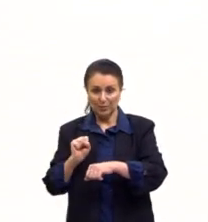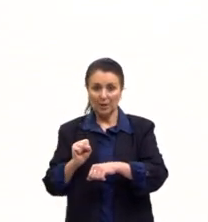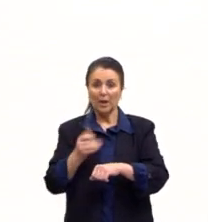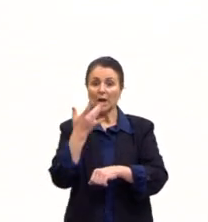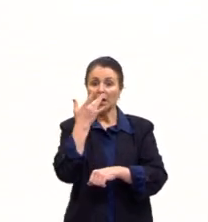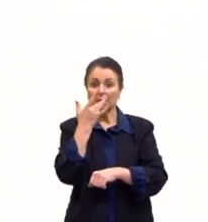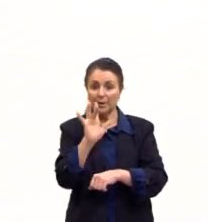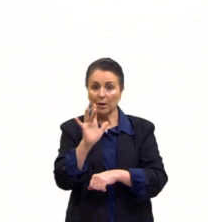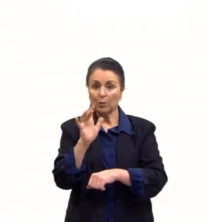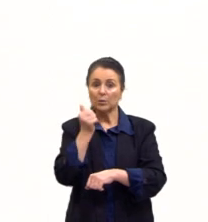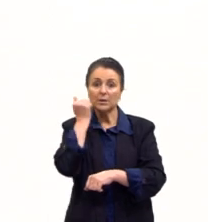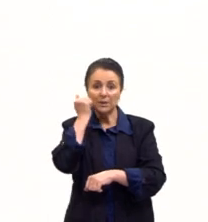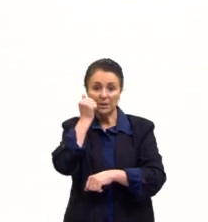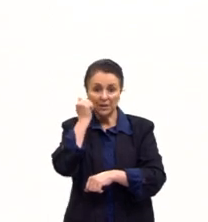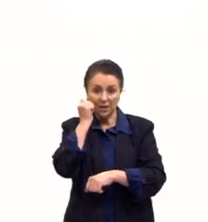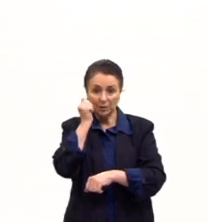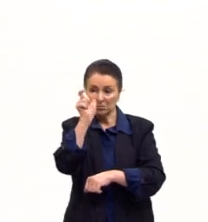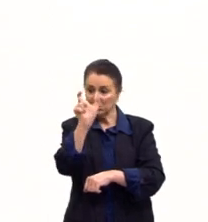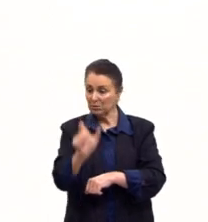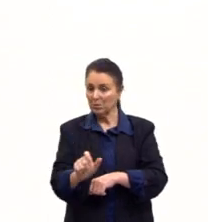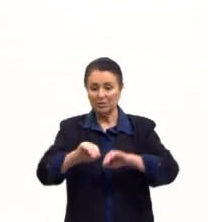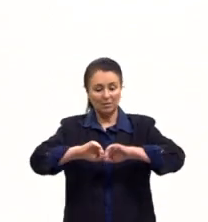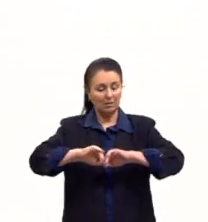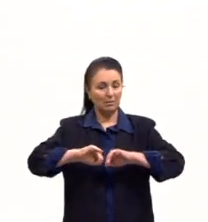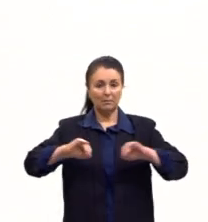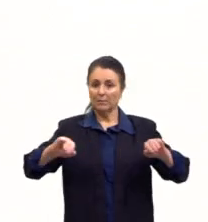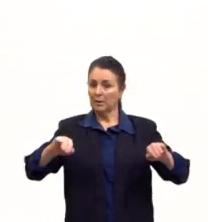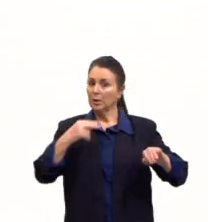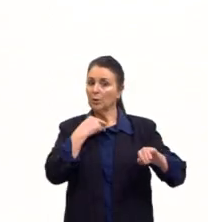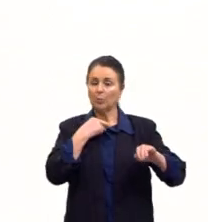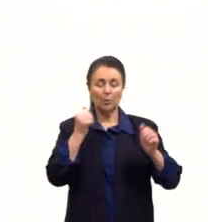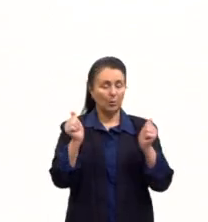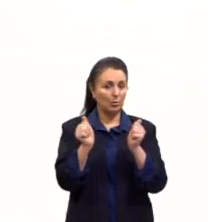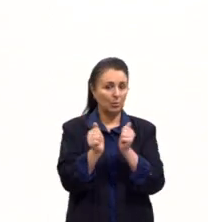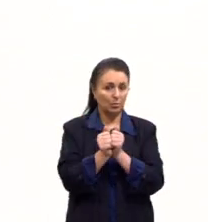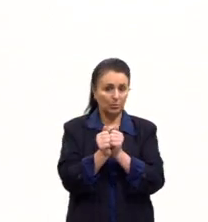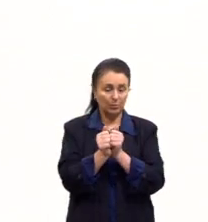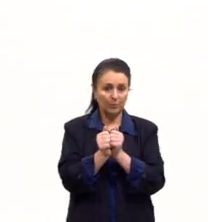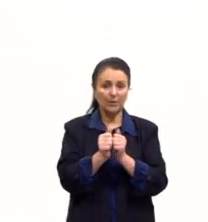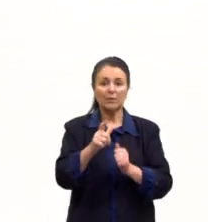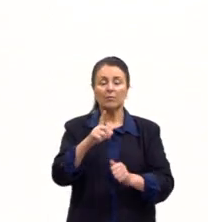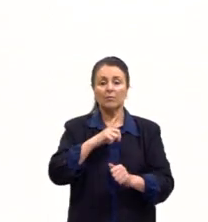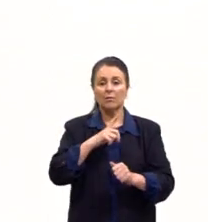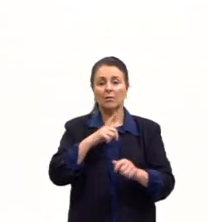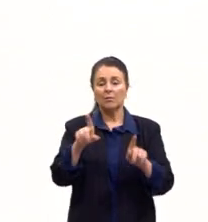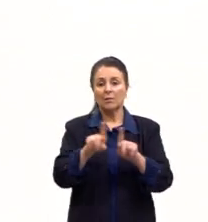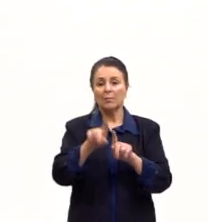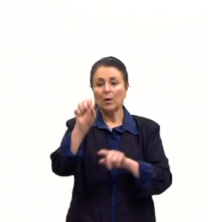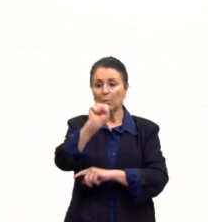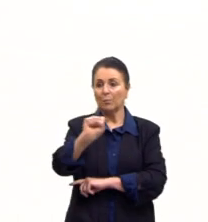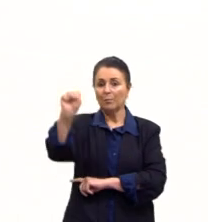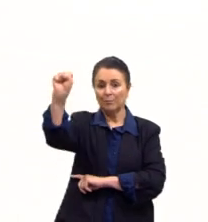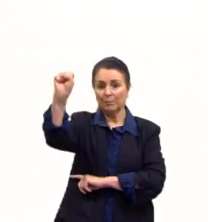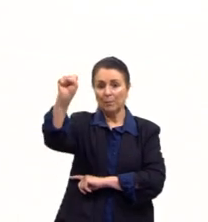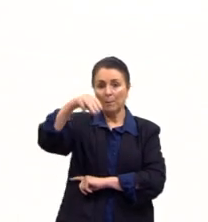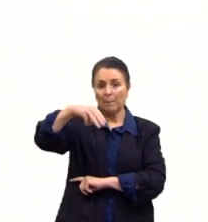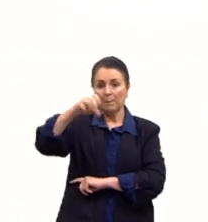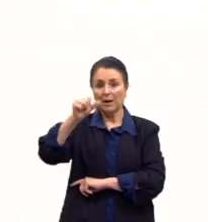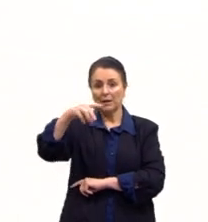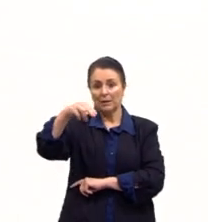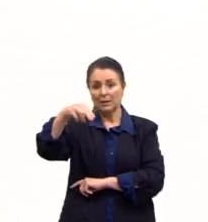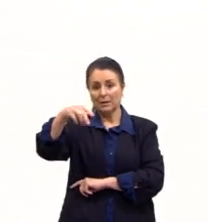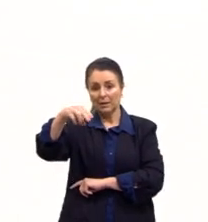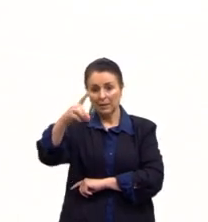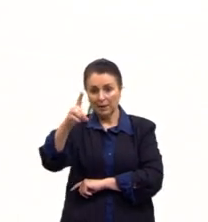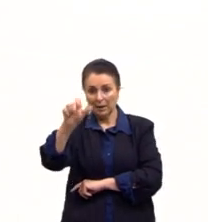brancos e negros não devem estarem juntos né E nós tivemos Nelson Mandela justamente um